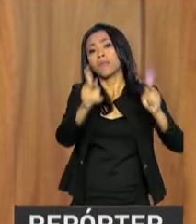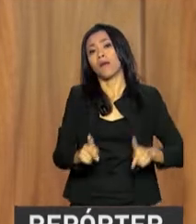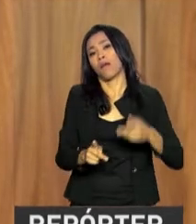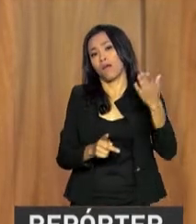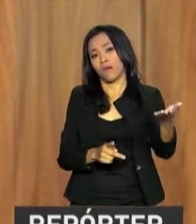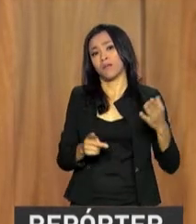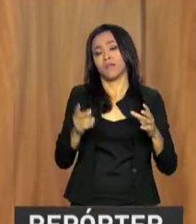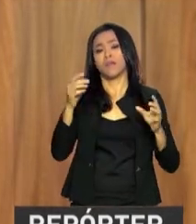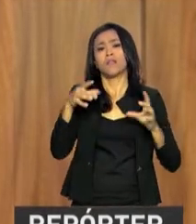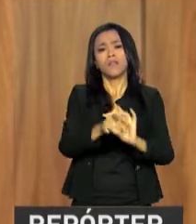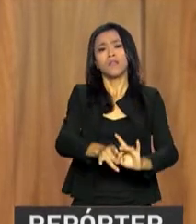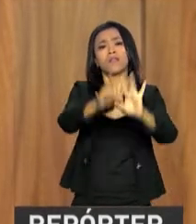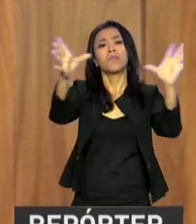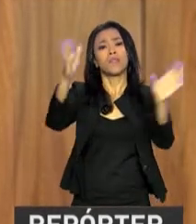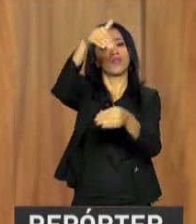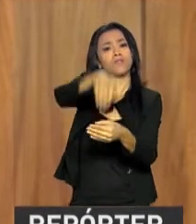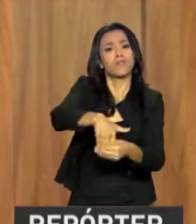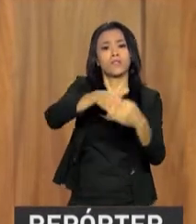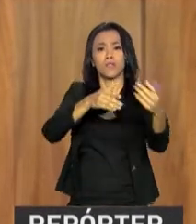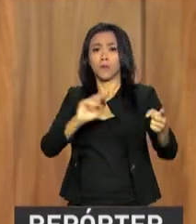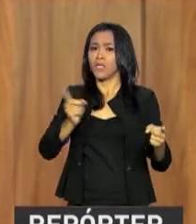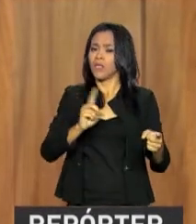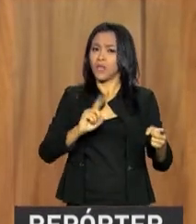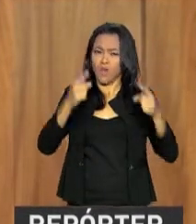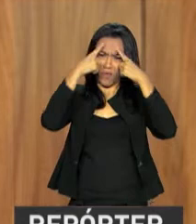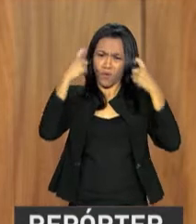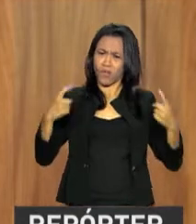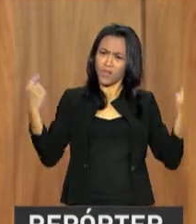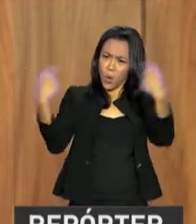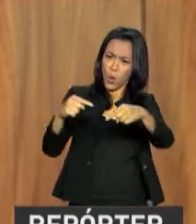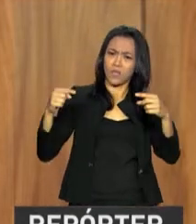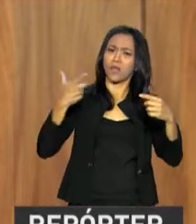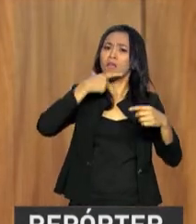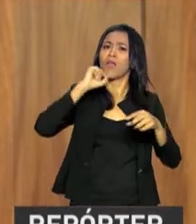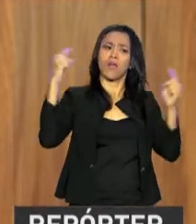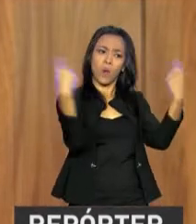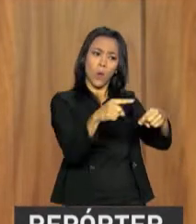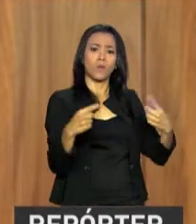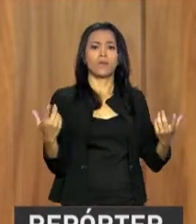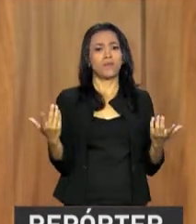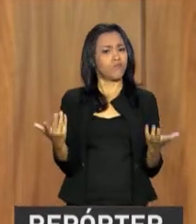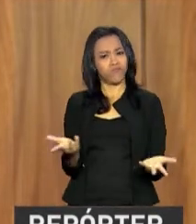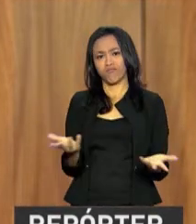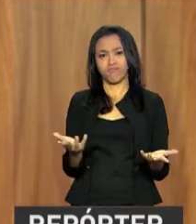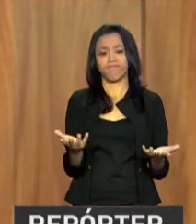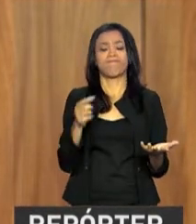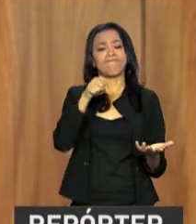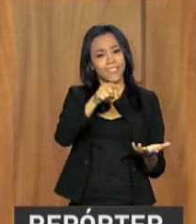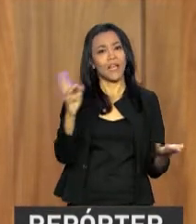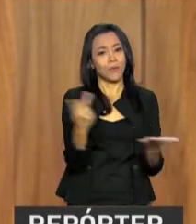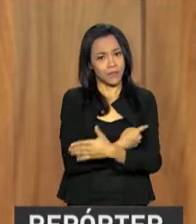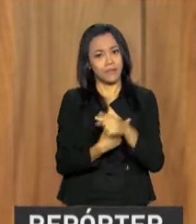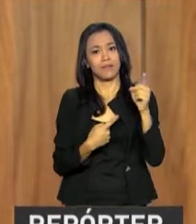nas eleições ea não agressão aos que se opõem ao regime que ora lá